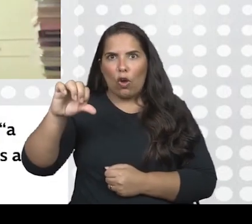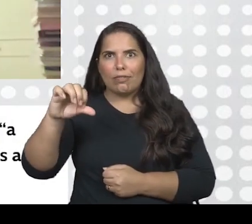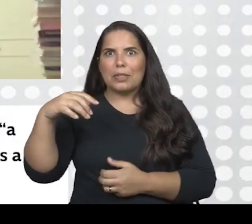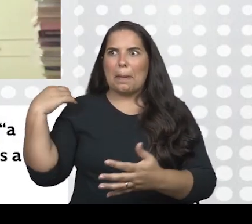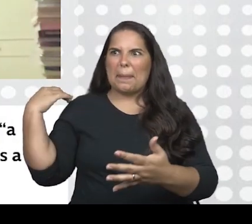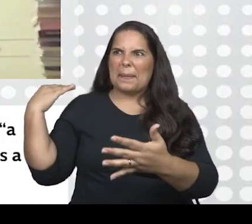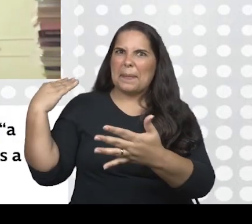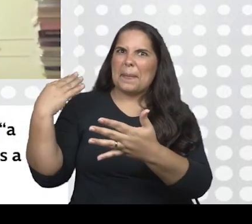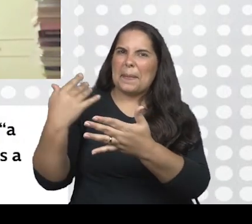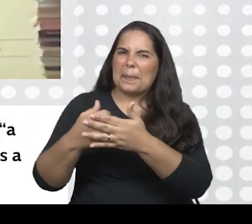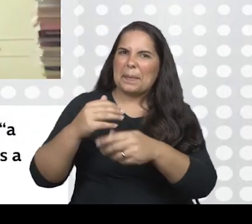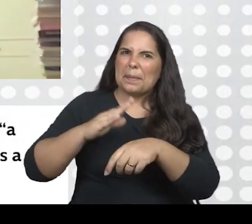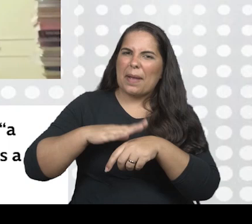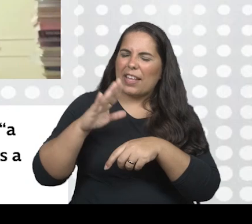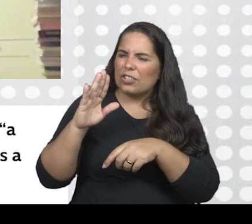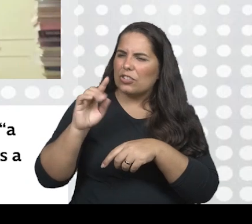se passaram